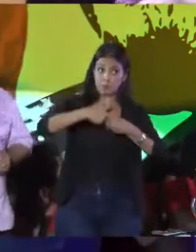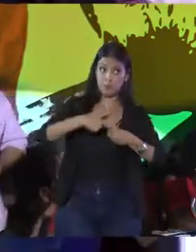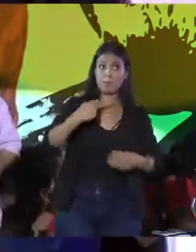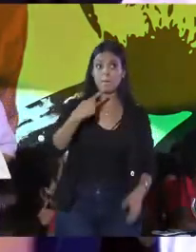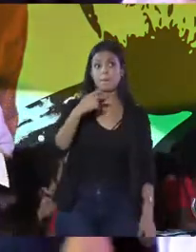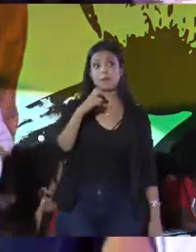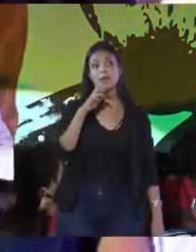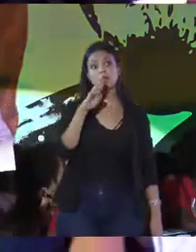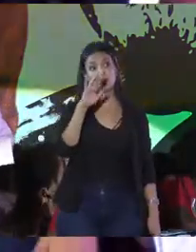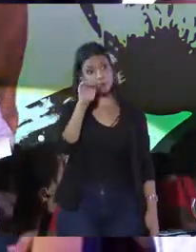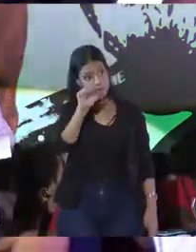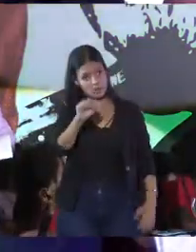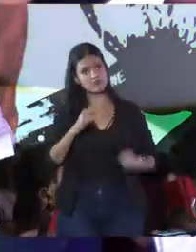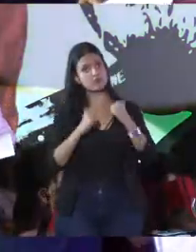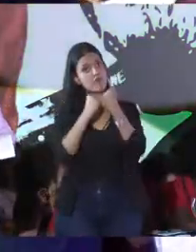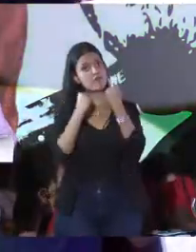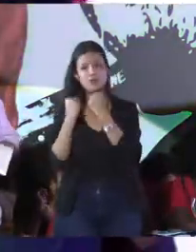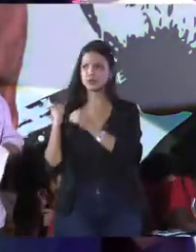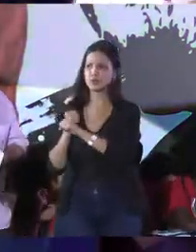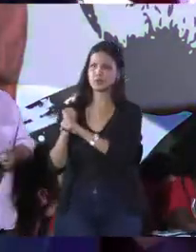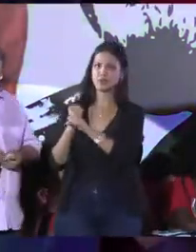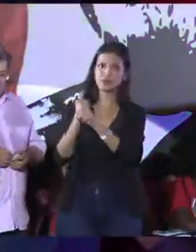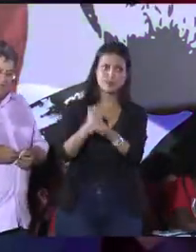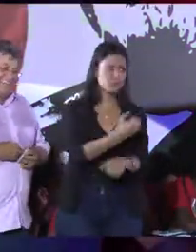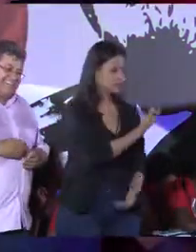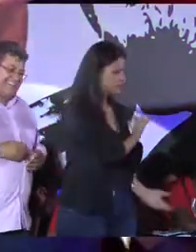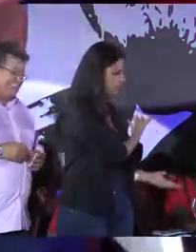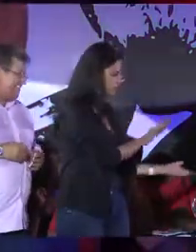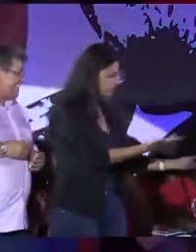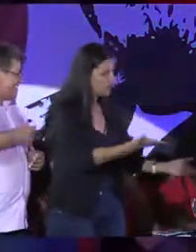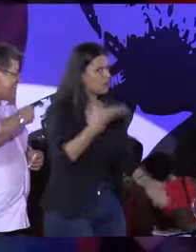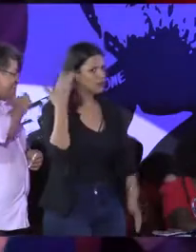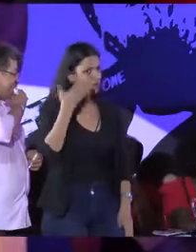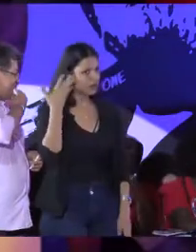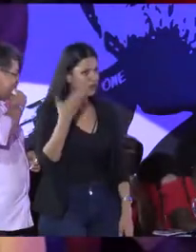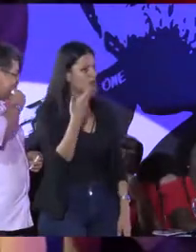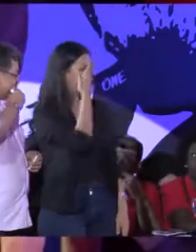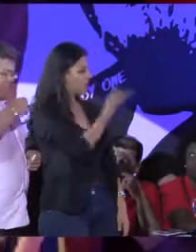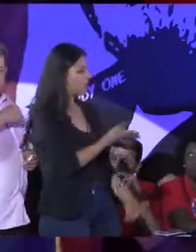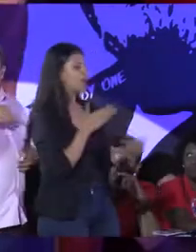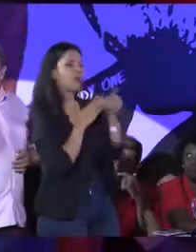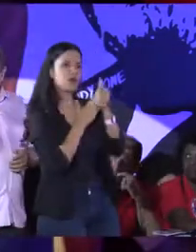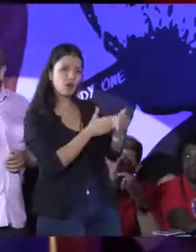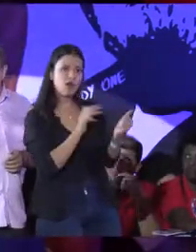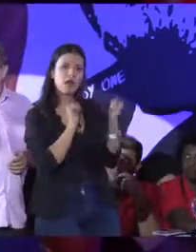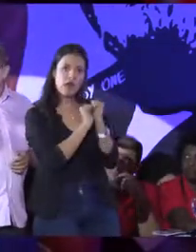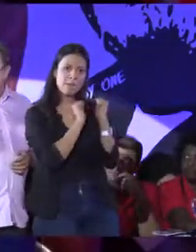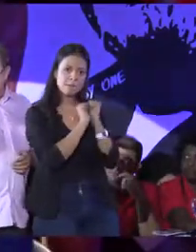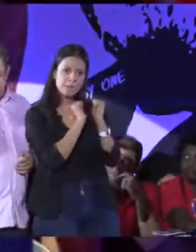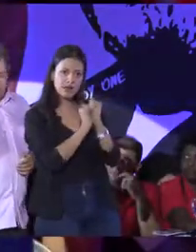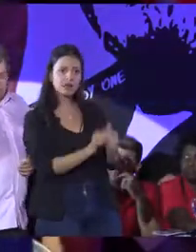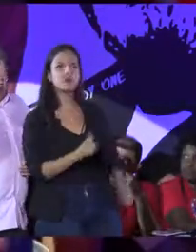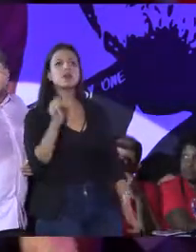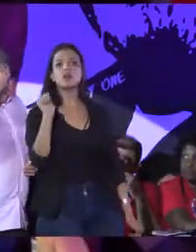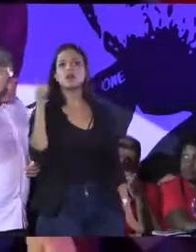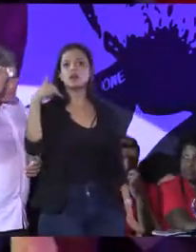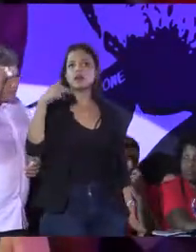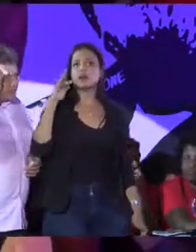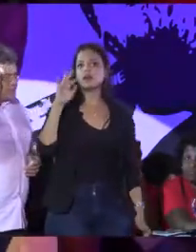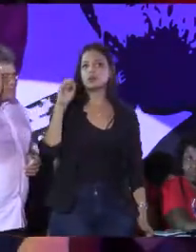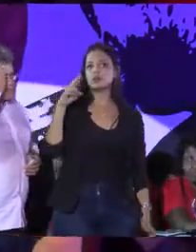e convidar para falar nesse momento o nosso camarada, nosso companheiro Antônio Carlos